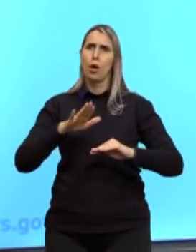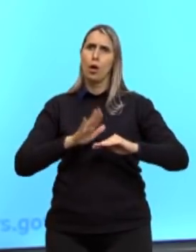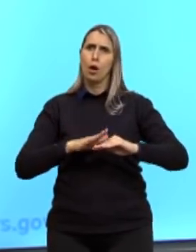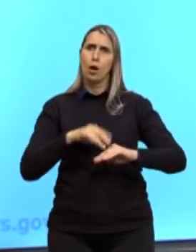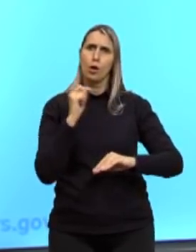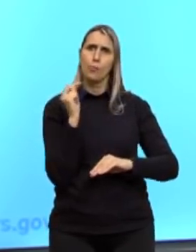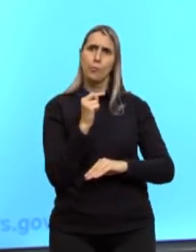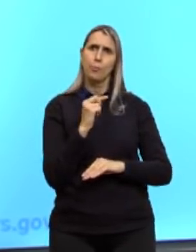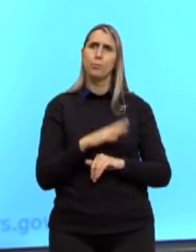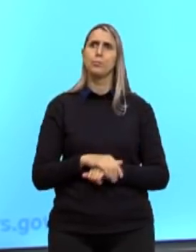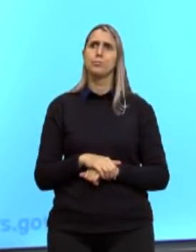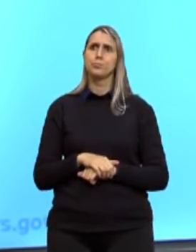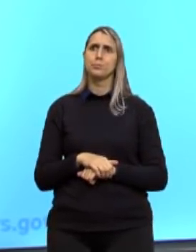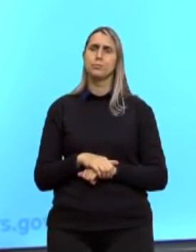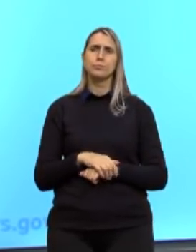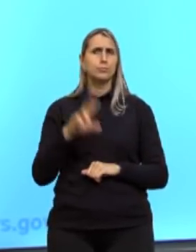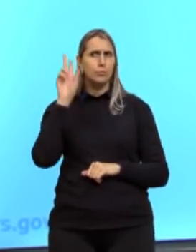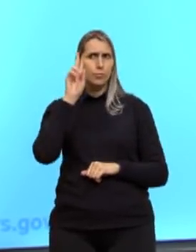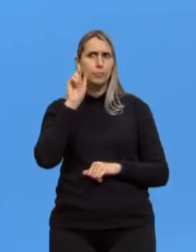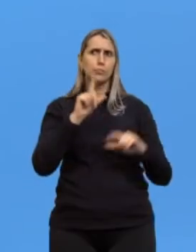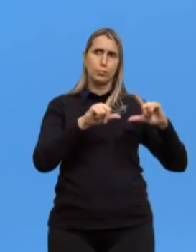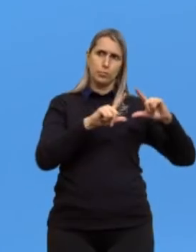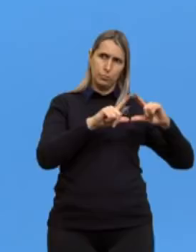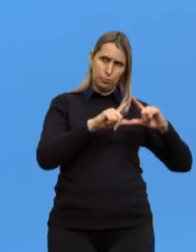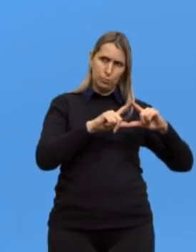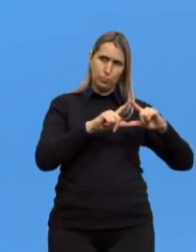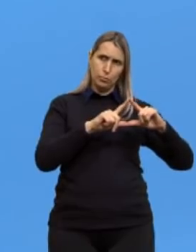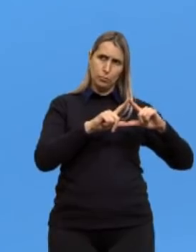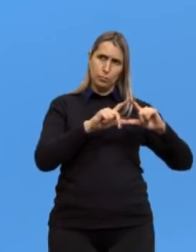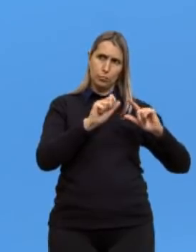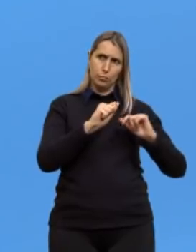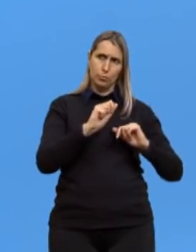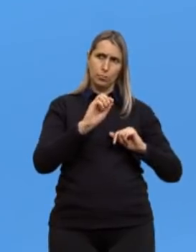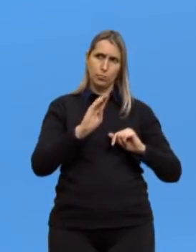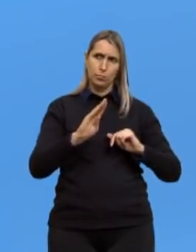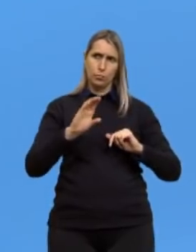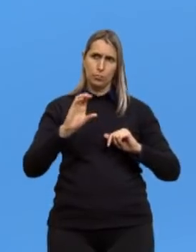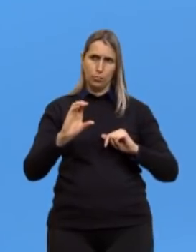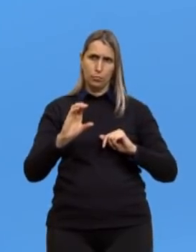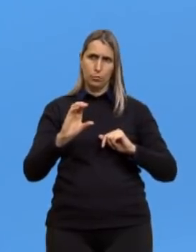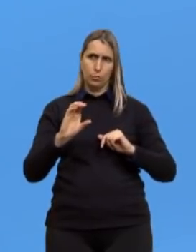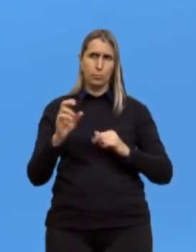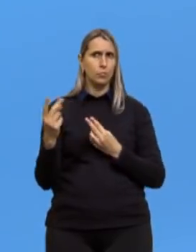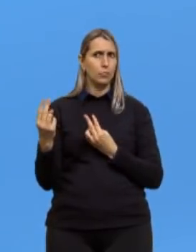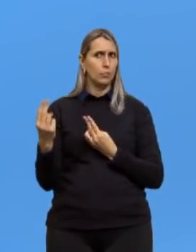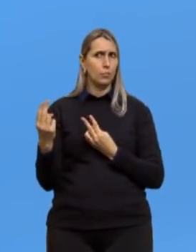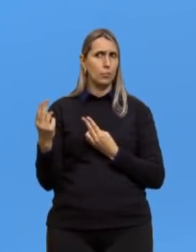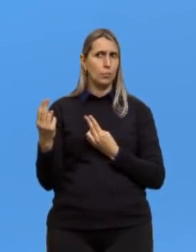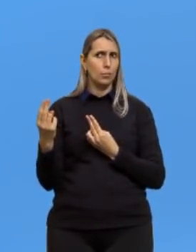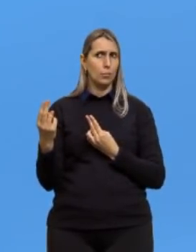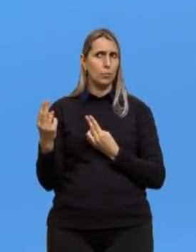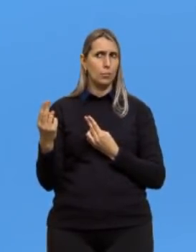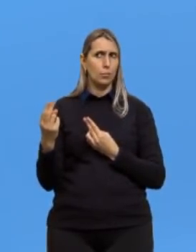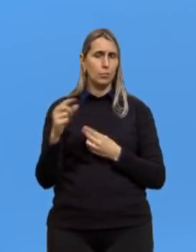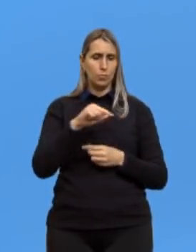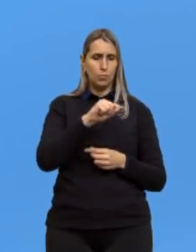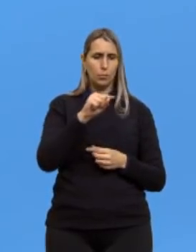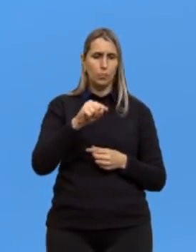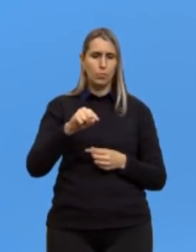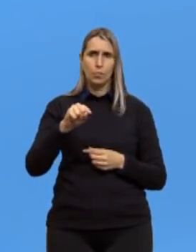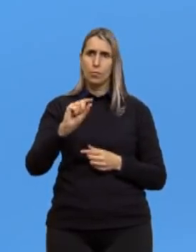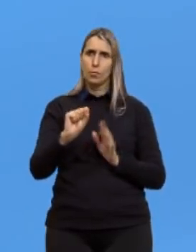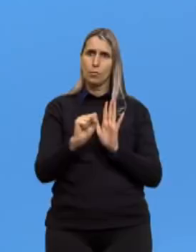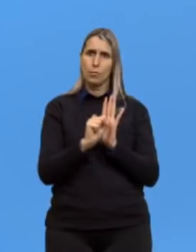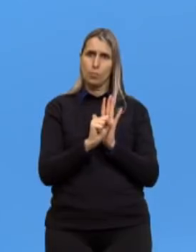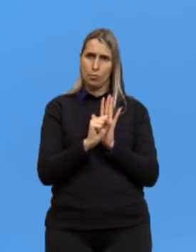dele para nós lembraram só o triângulo abc é semelhante esse símbolo